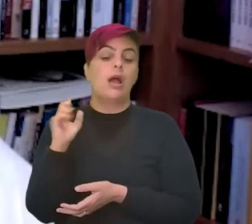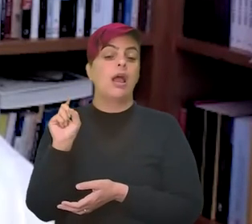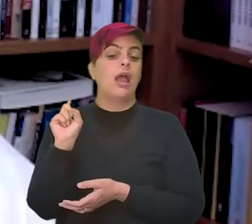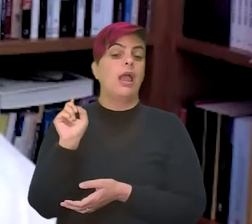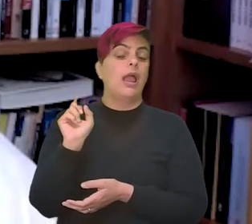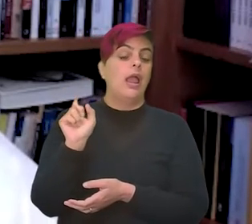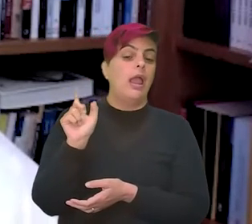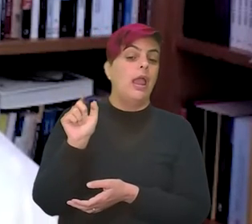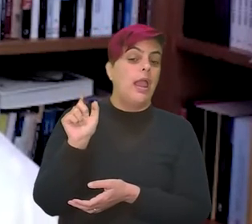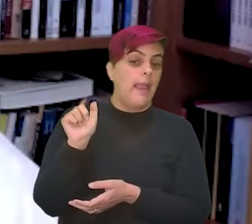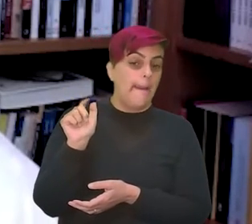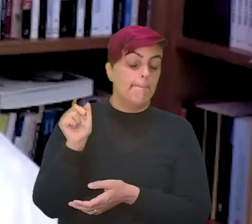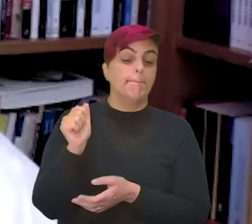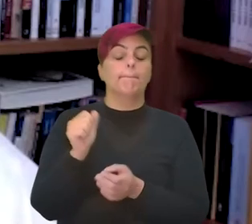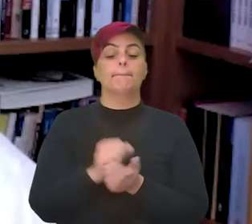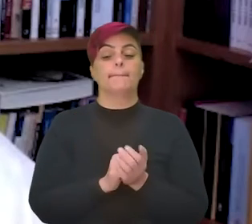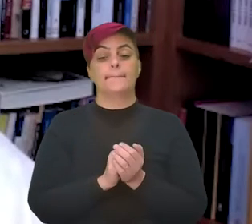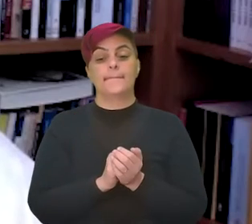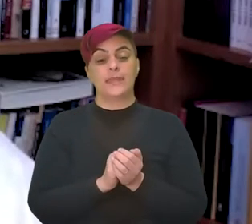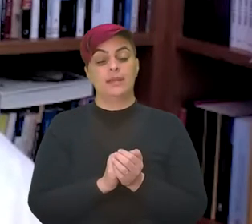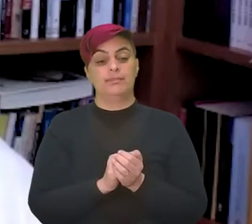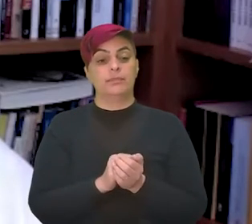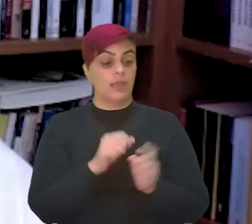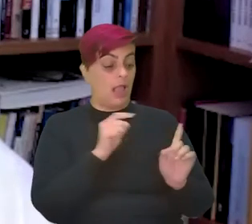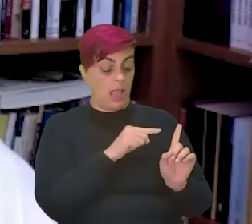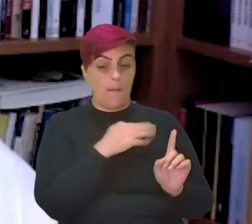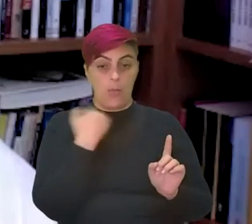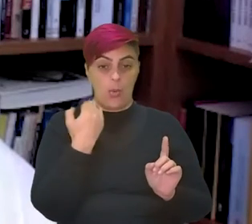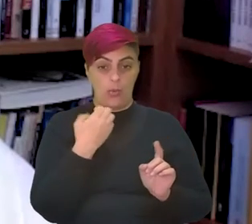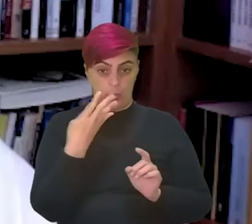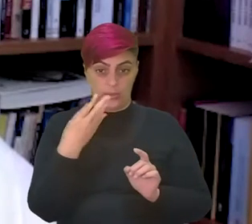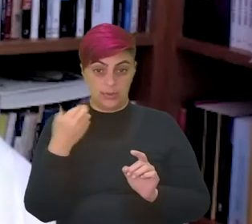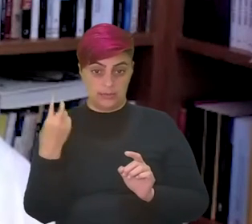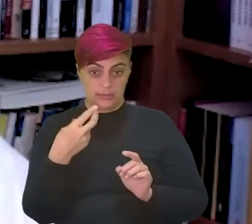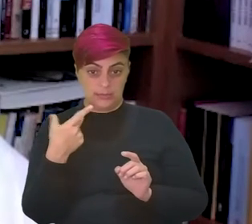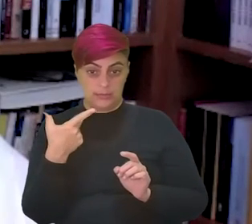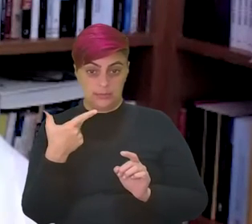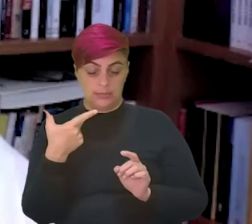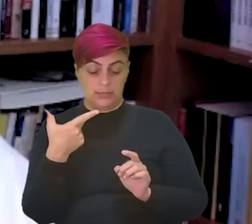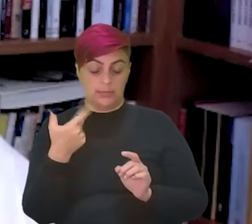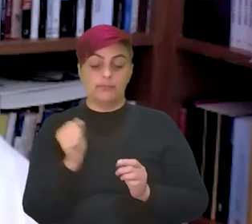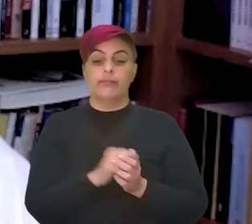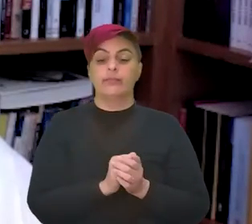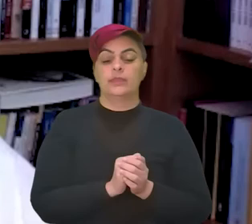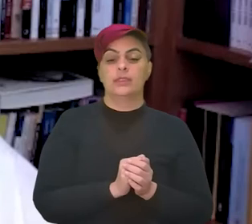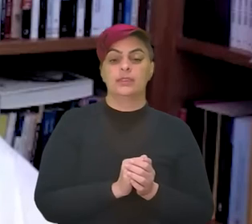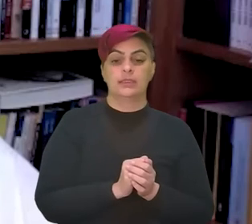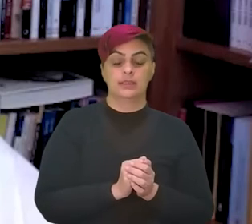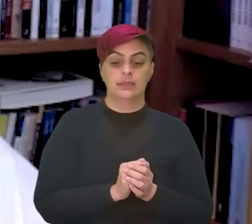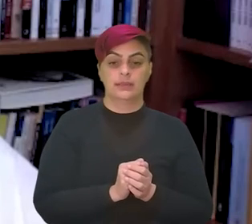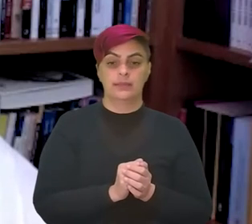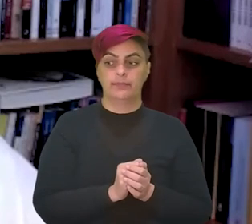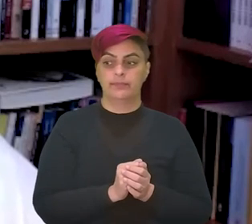1944 foi publicado, ele morreu em 42, foi publicado em inglês